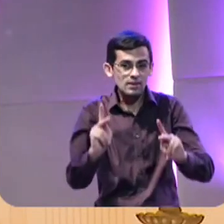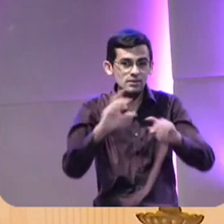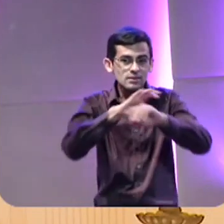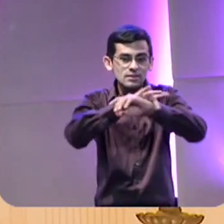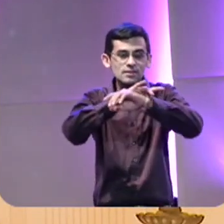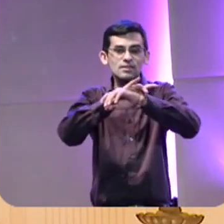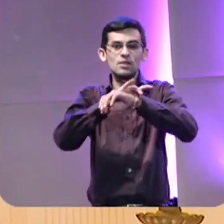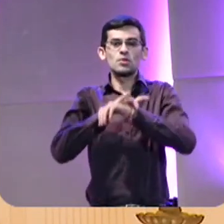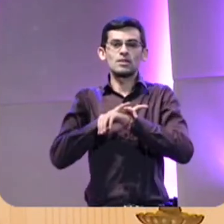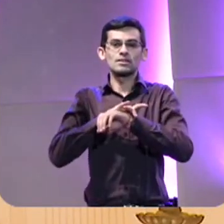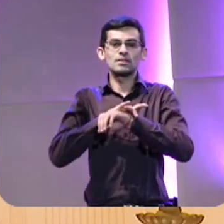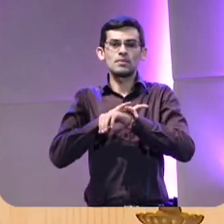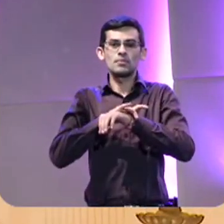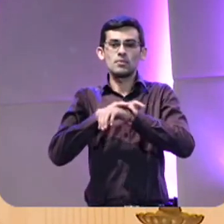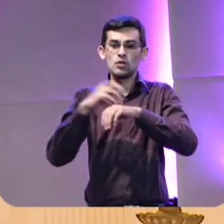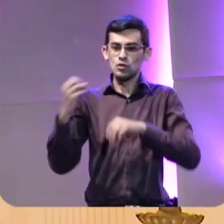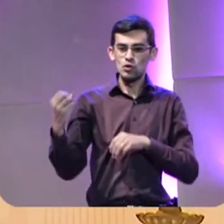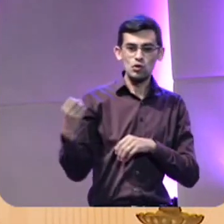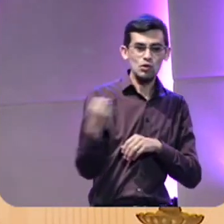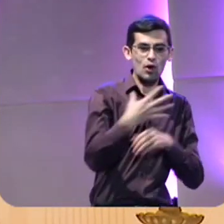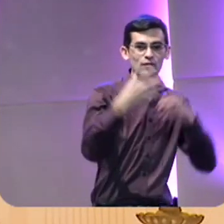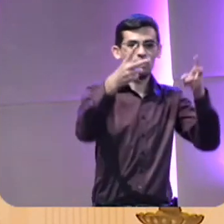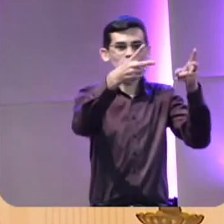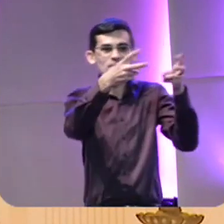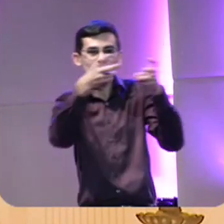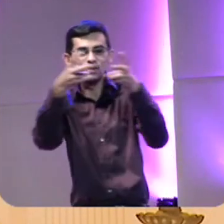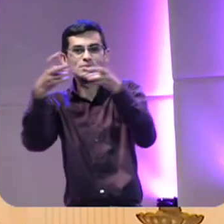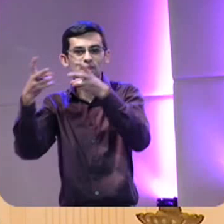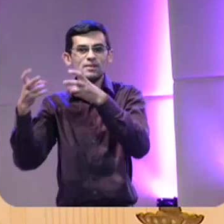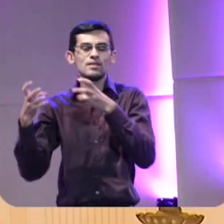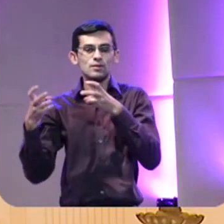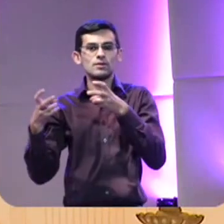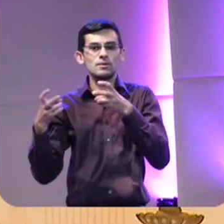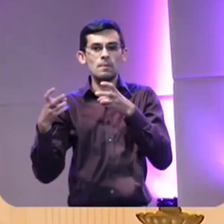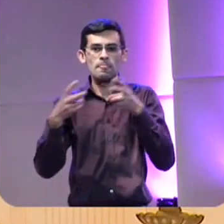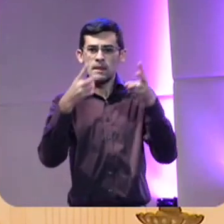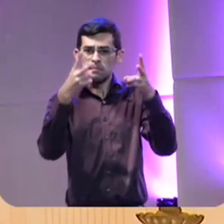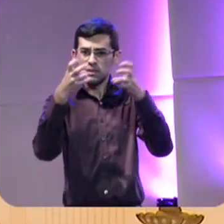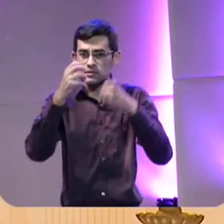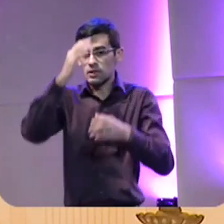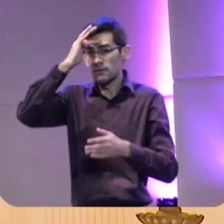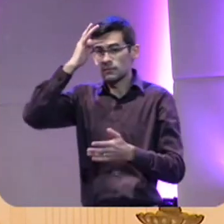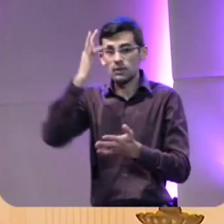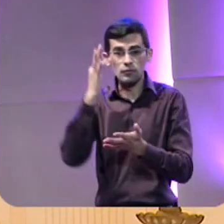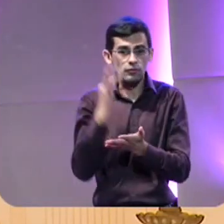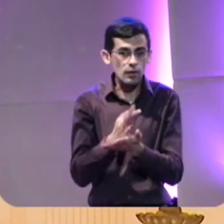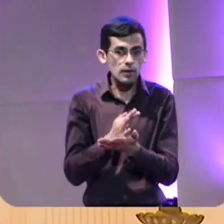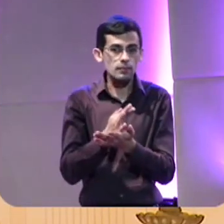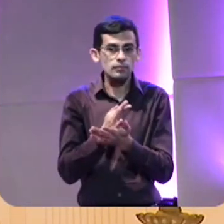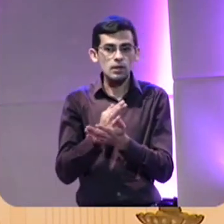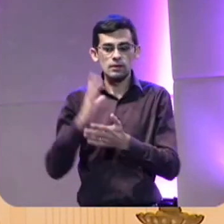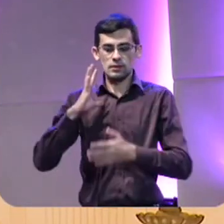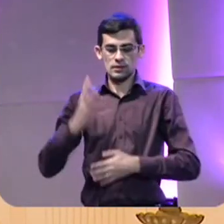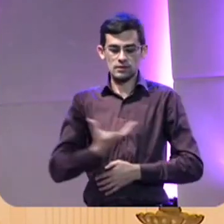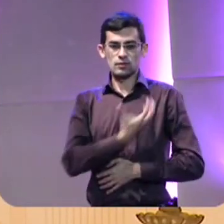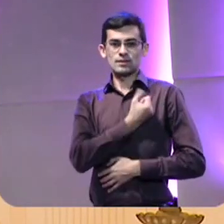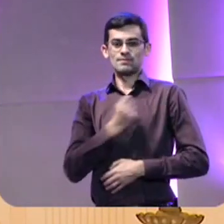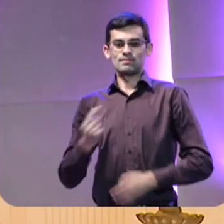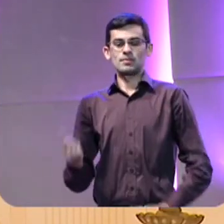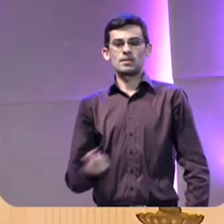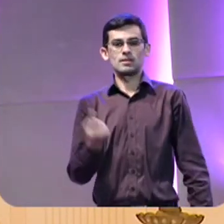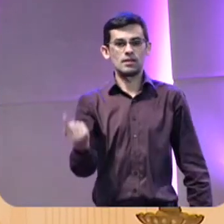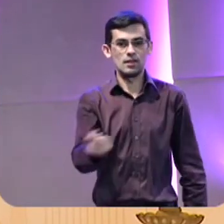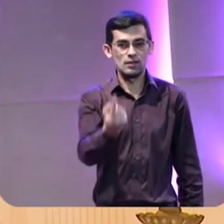segurança, sob uma nova perspectiva. A perspectiva da fé, da salvação